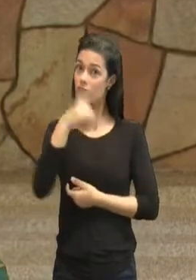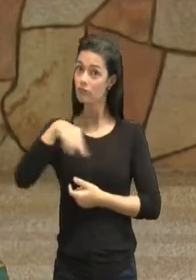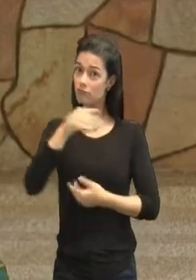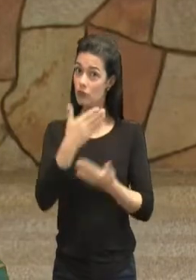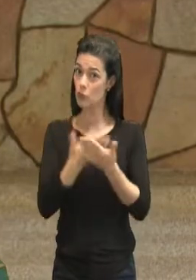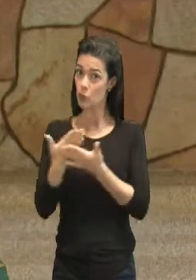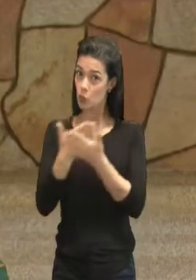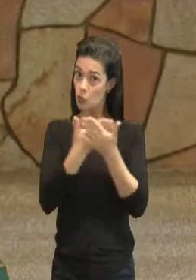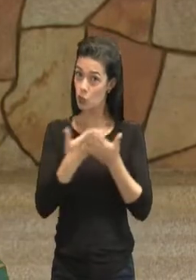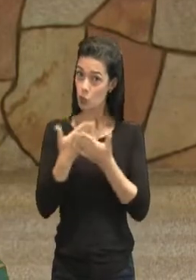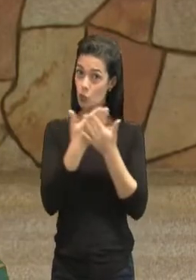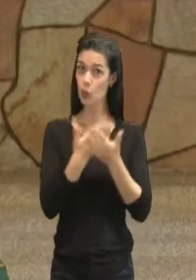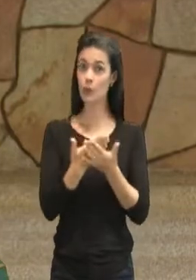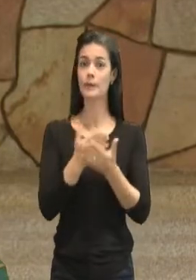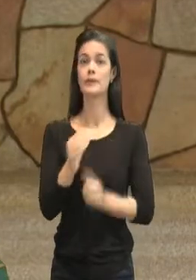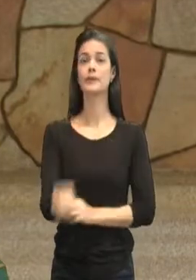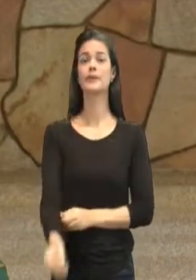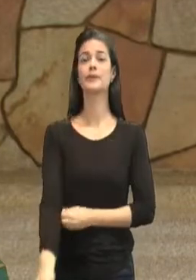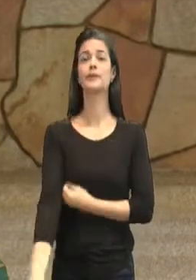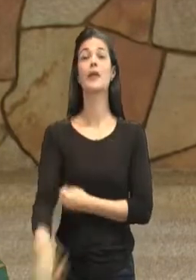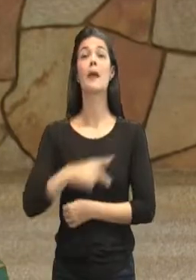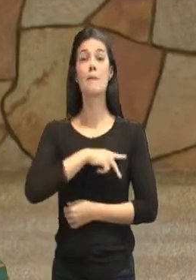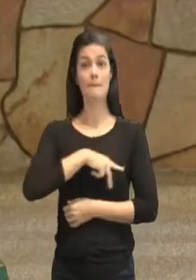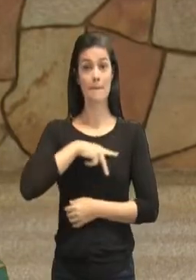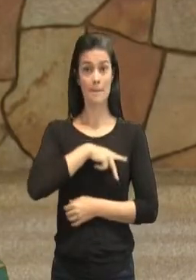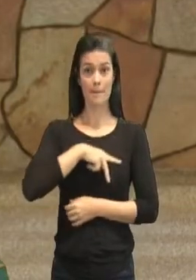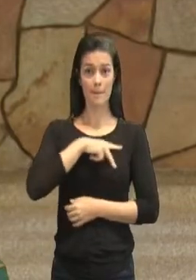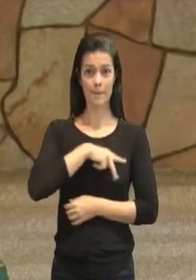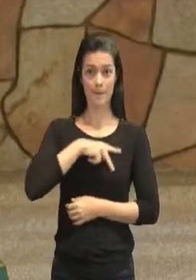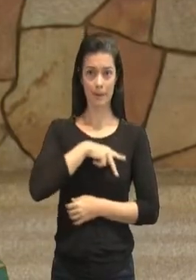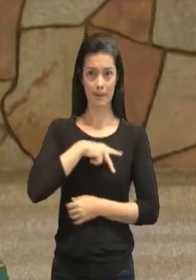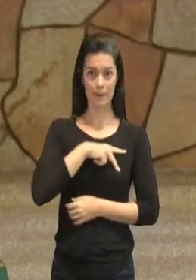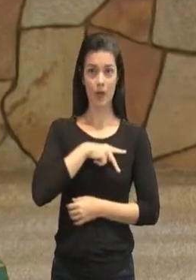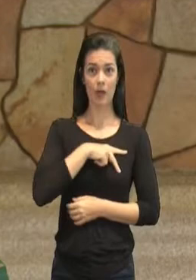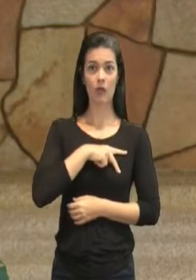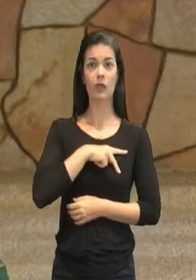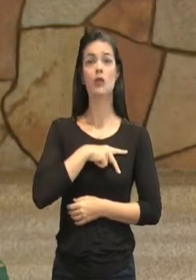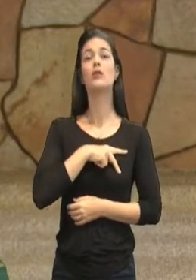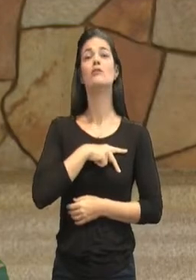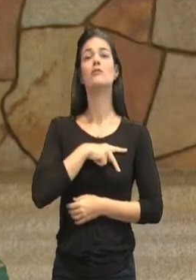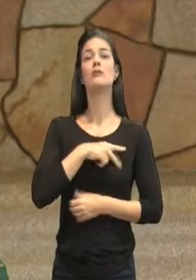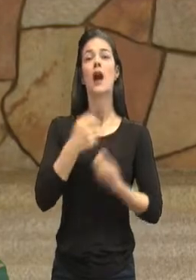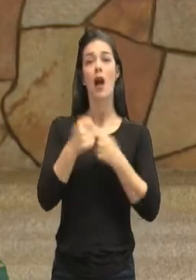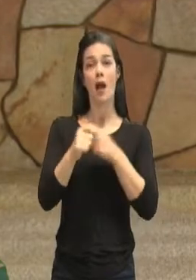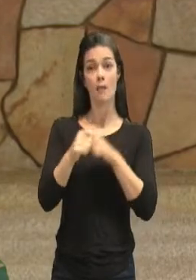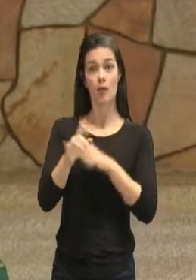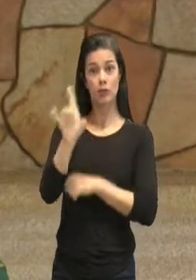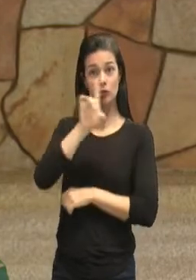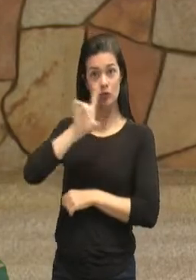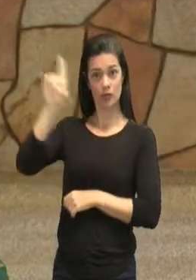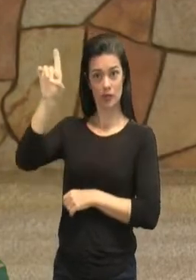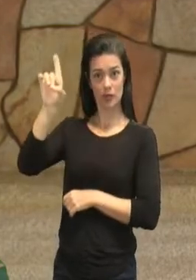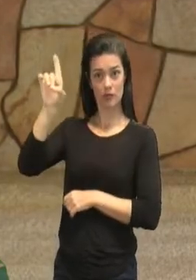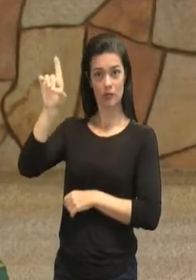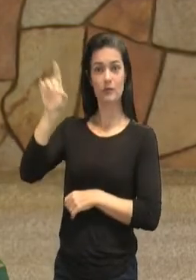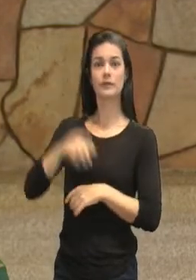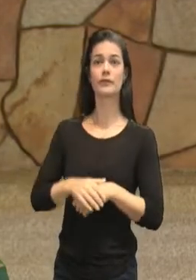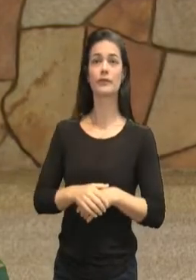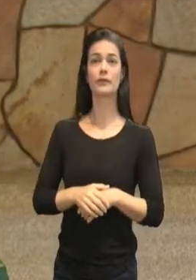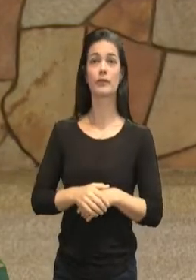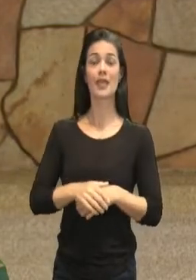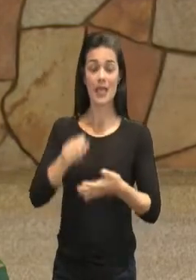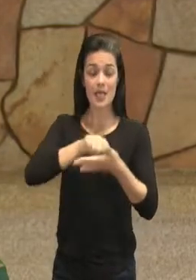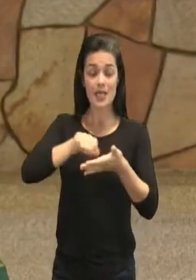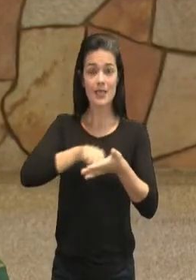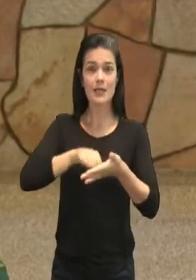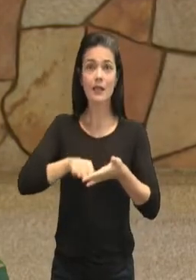esse texto. Paulo, apóstolo de Cristo Jesus, por vontade de Deus, aos santos que vivem em Éfeso